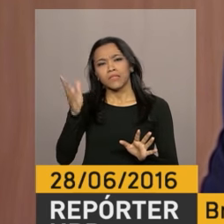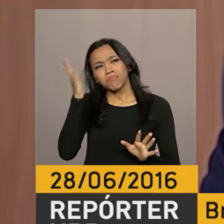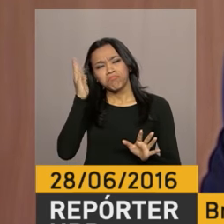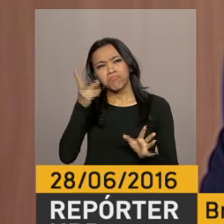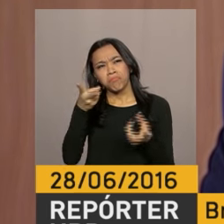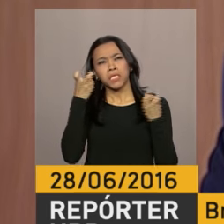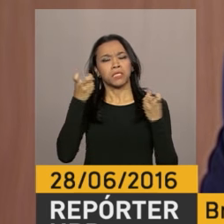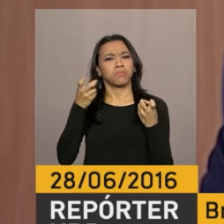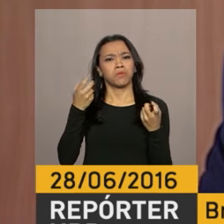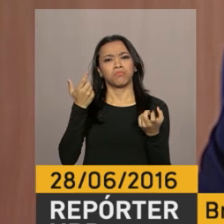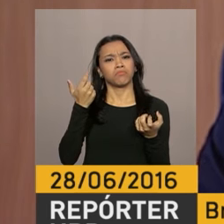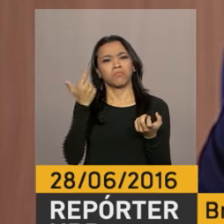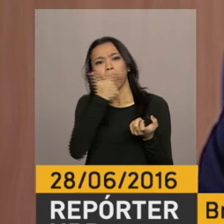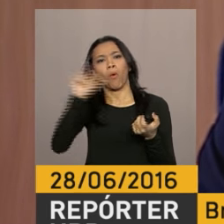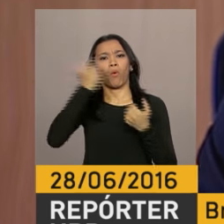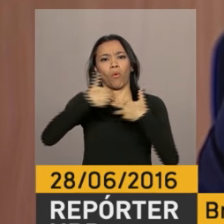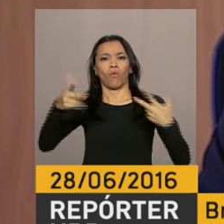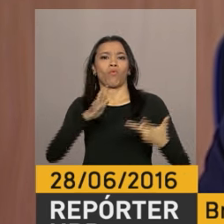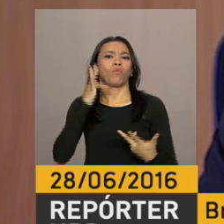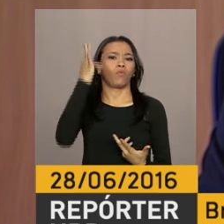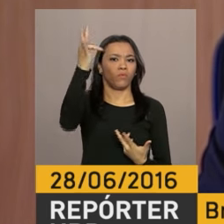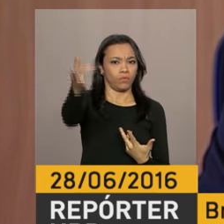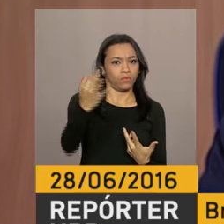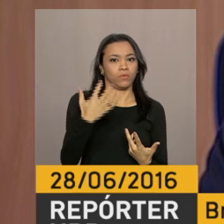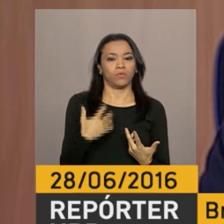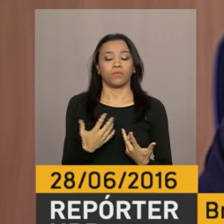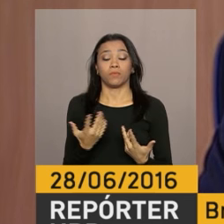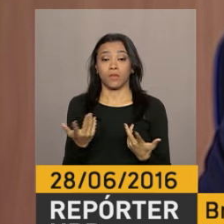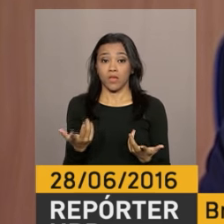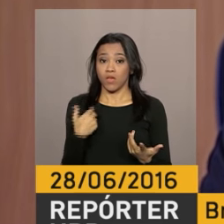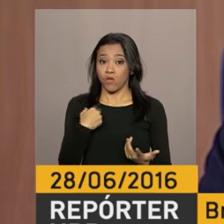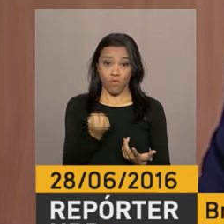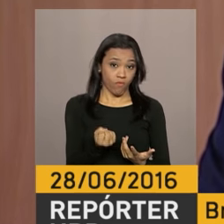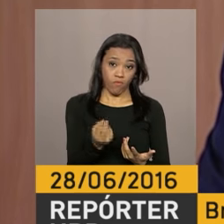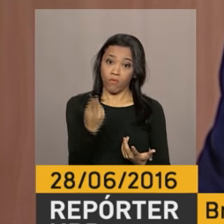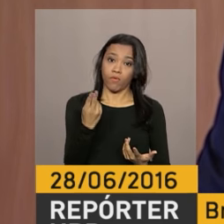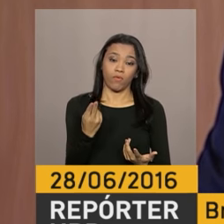diferentes, normalmente não vou descer para